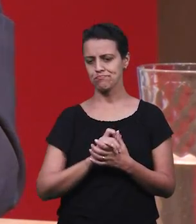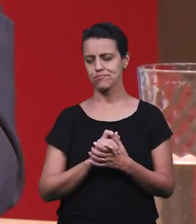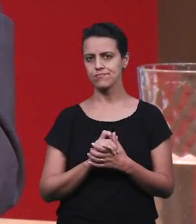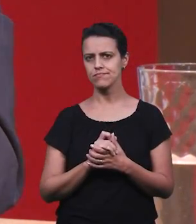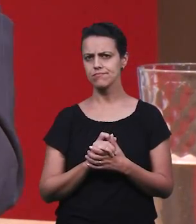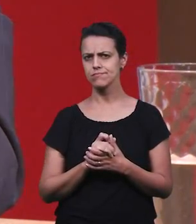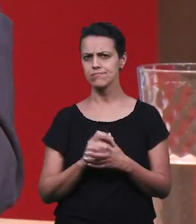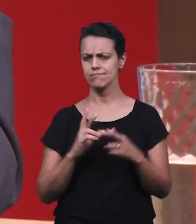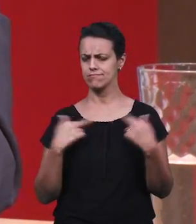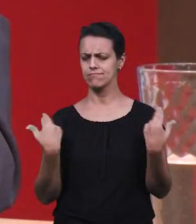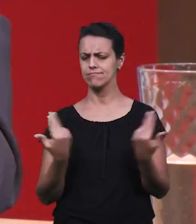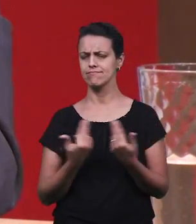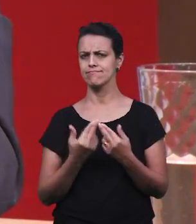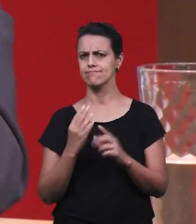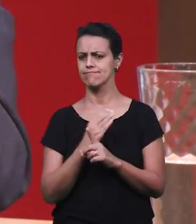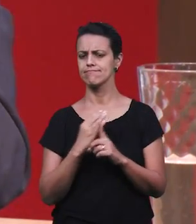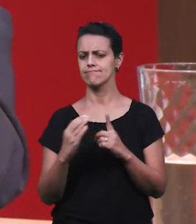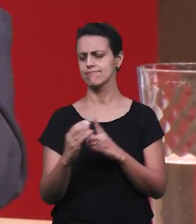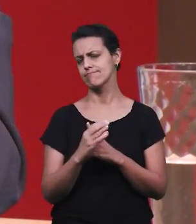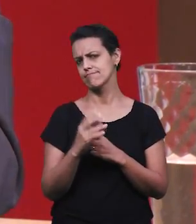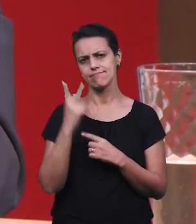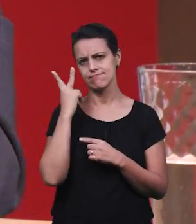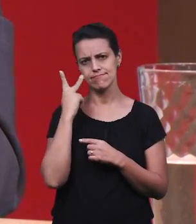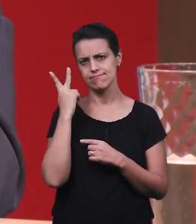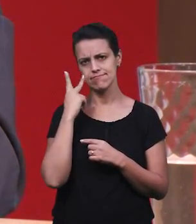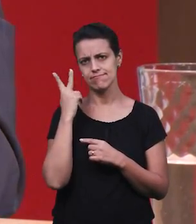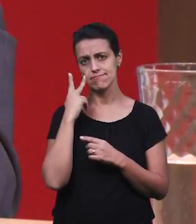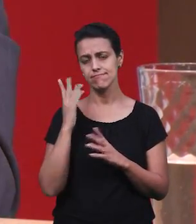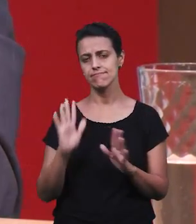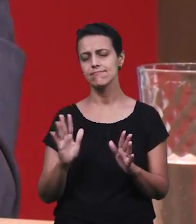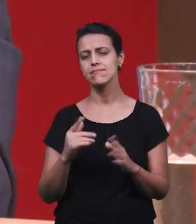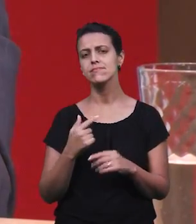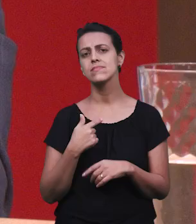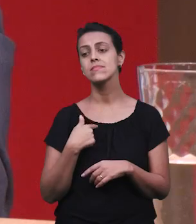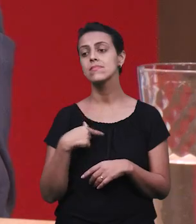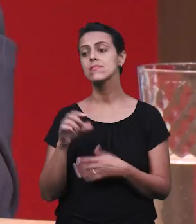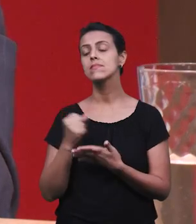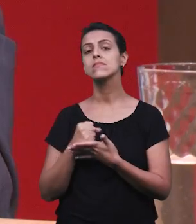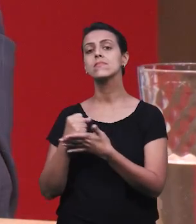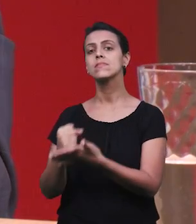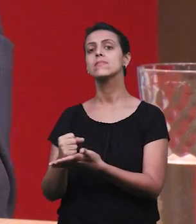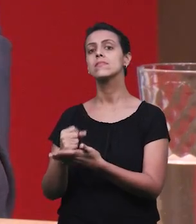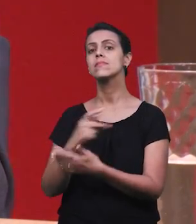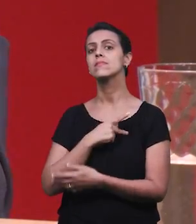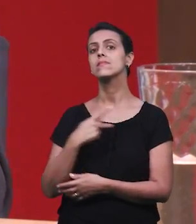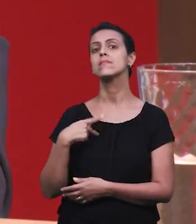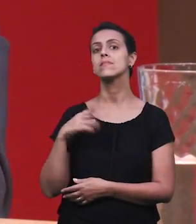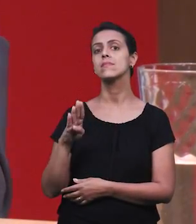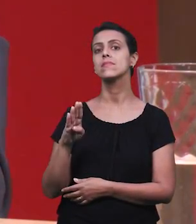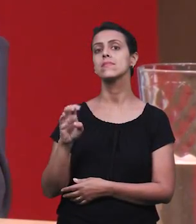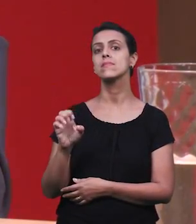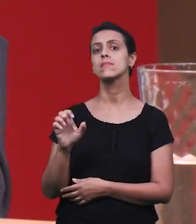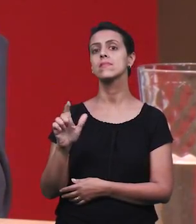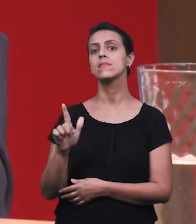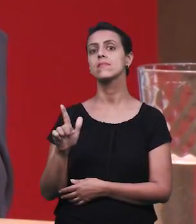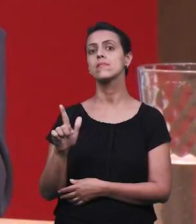nós estávamos na igreja, o culto normal, e eu fui atender um pastor belga.